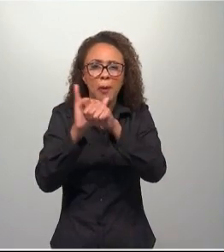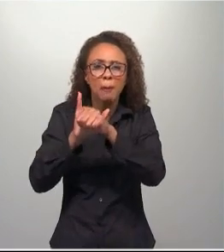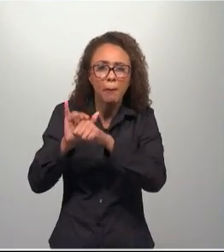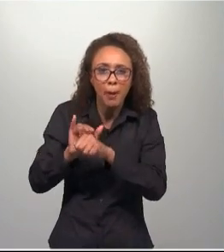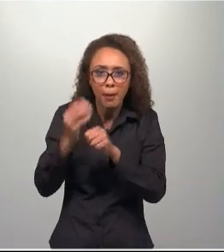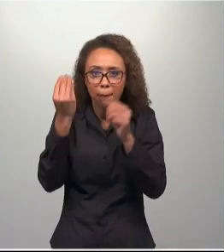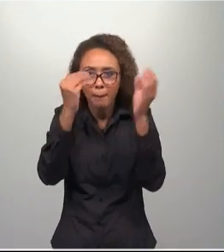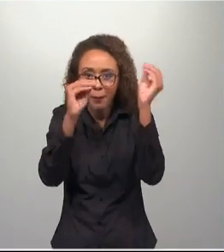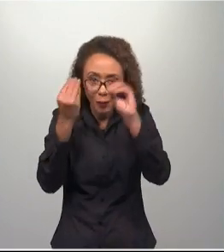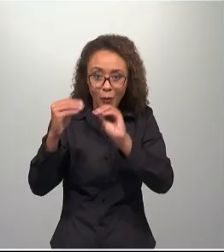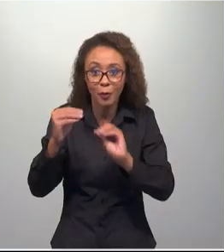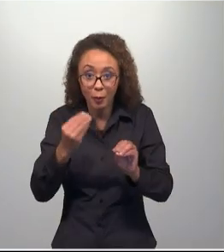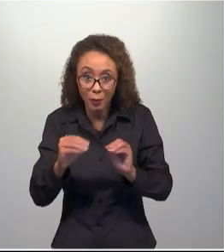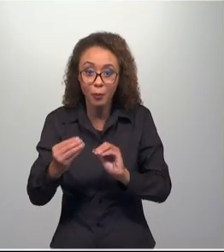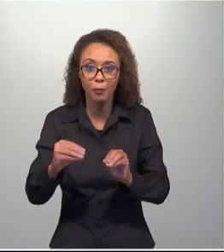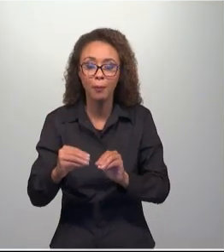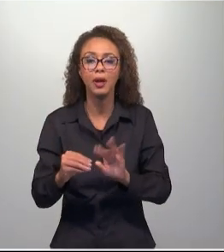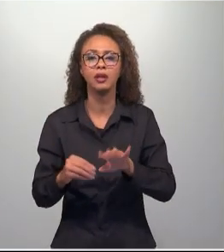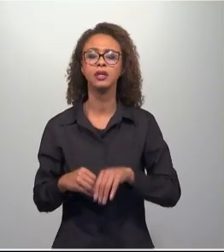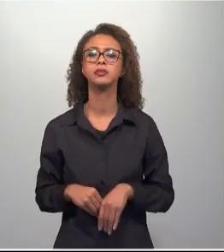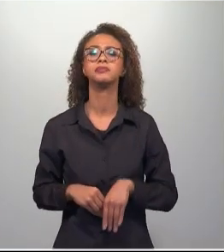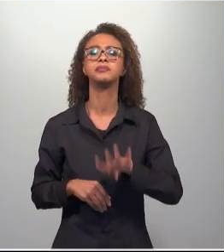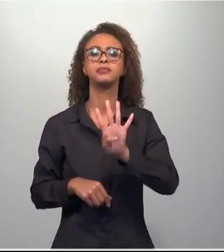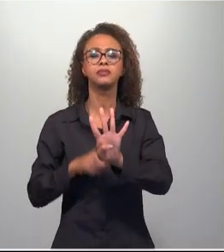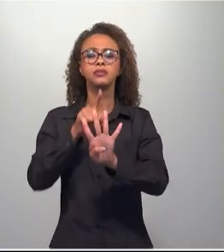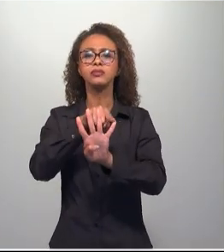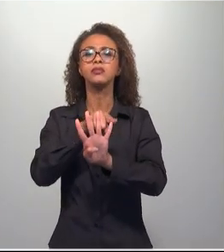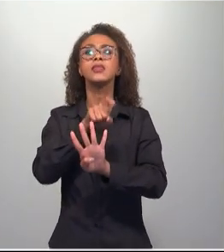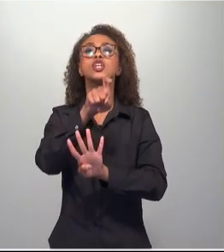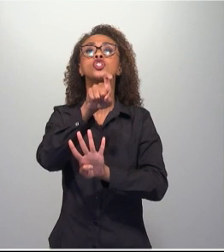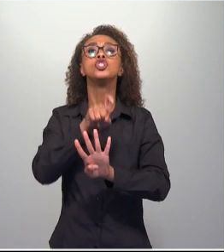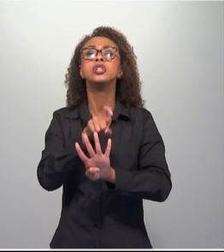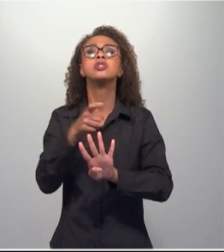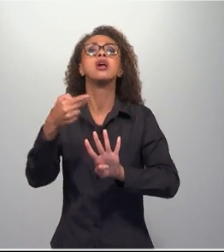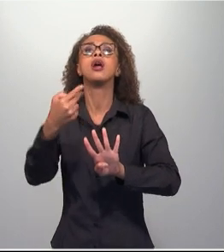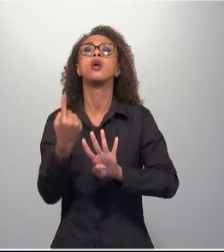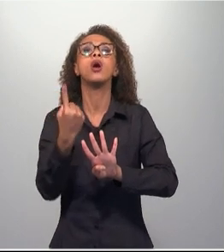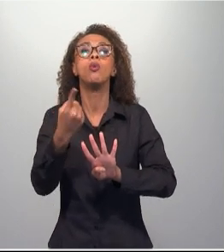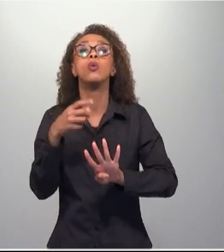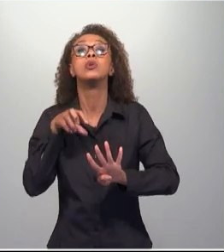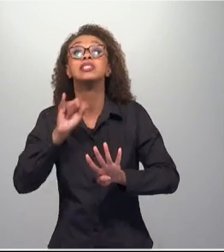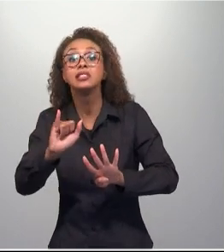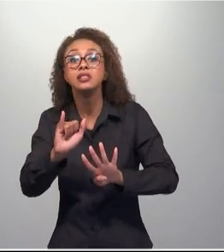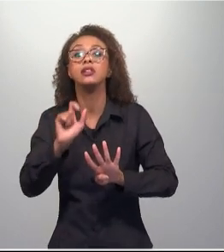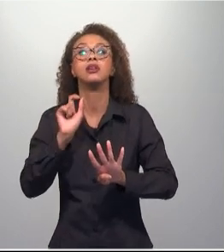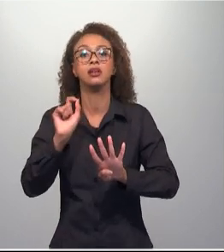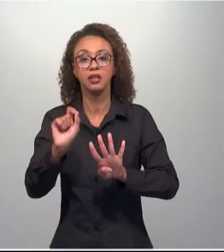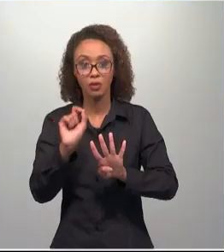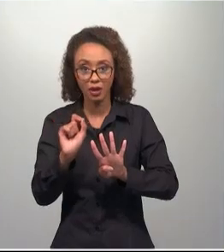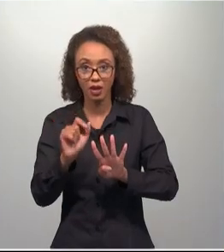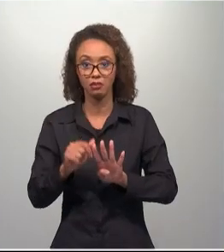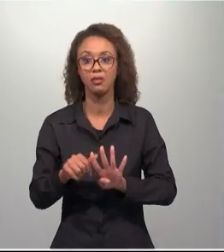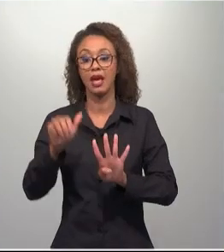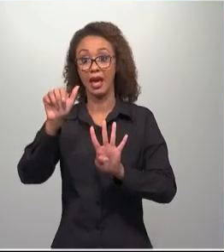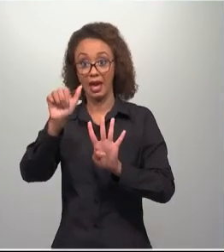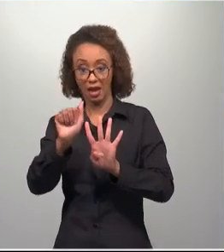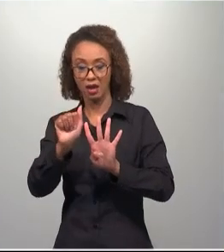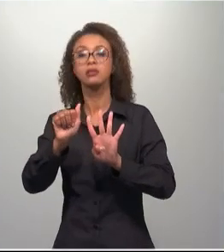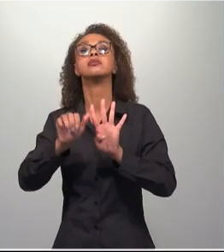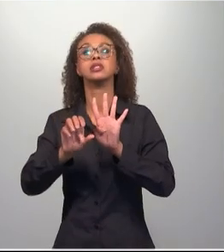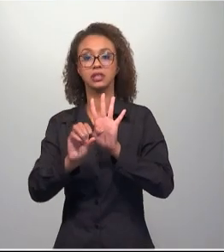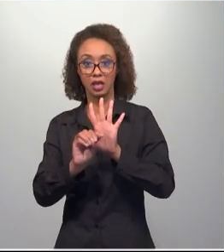x é um quando a força 0 b for zero e se for 1 x 1 quando